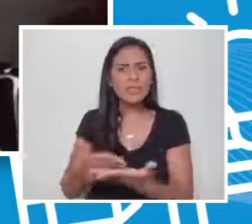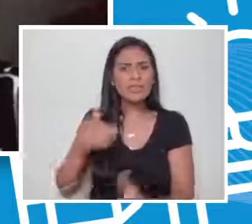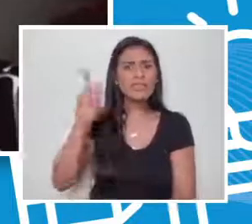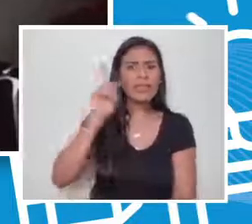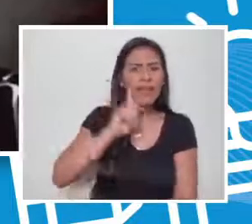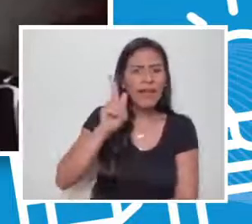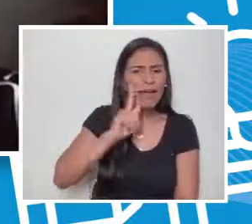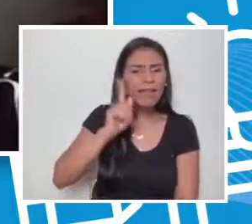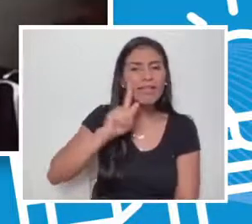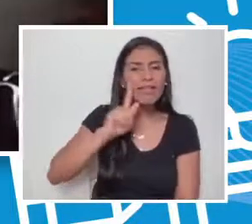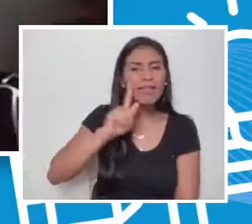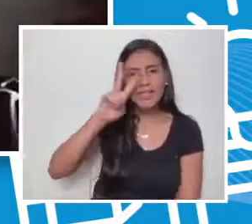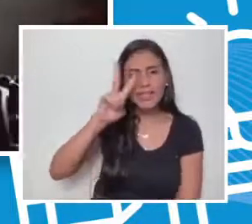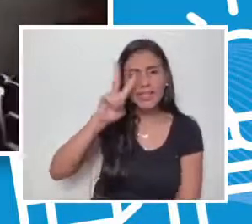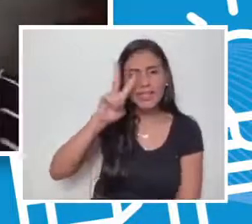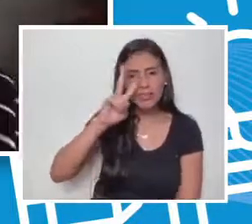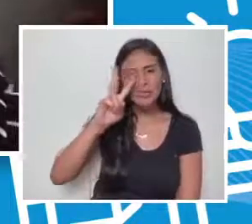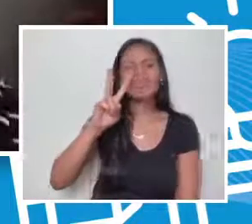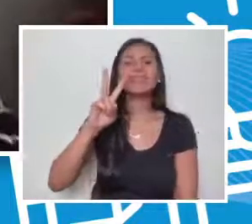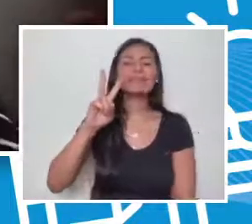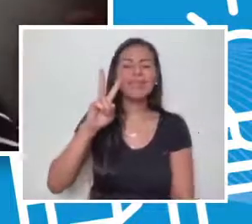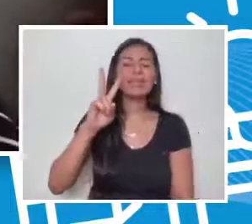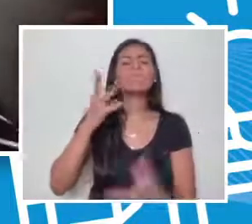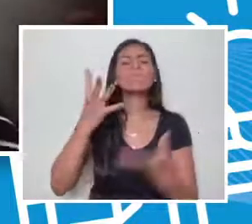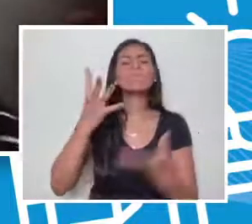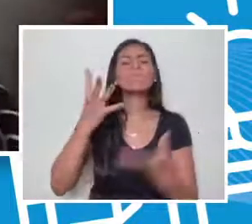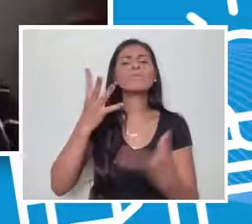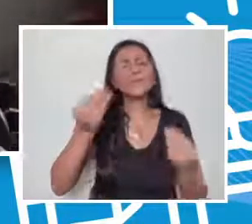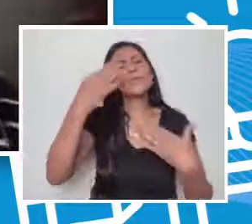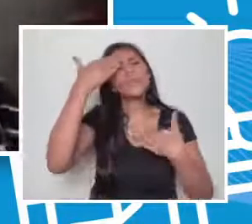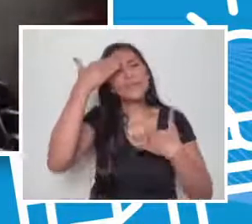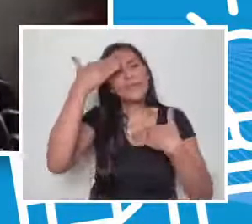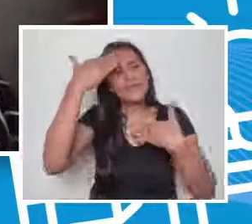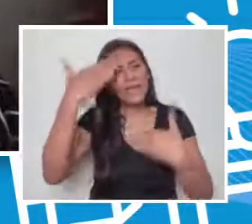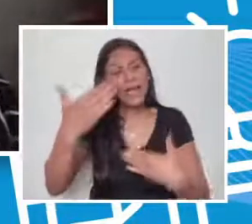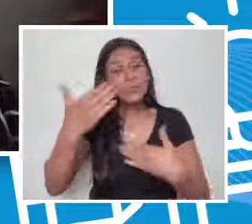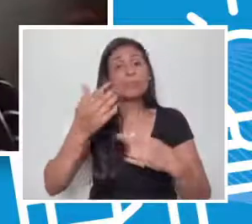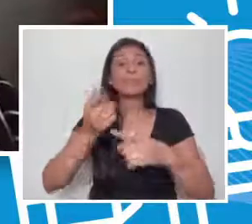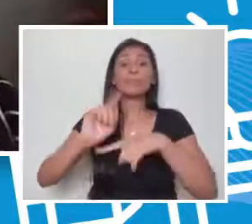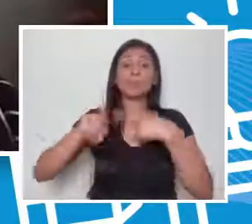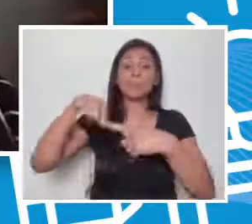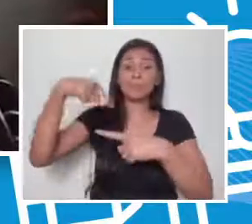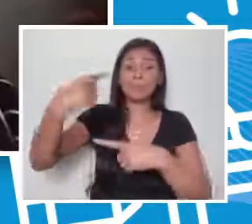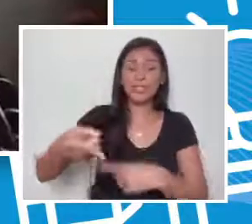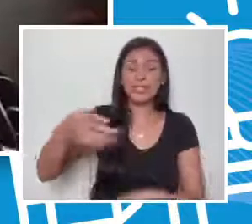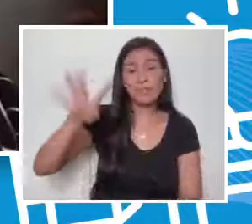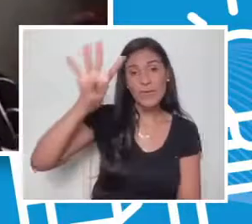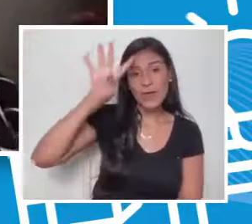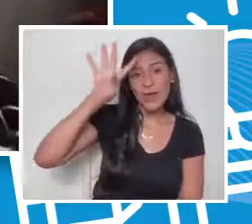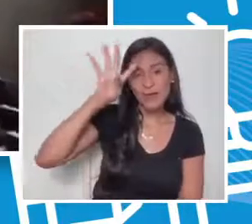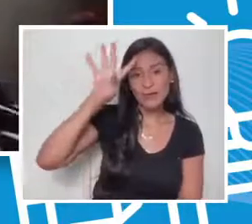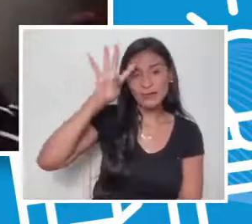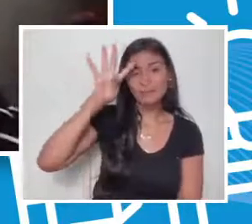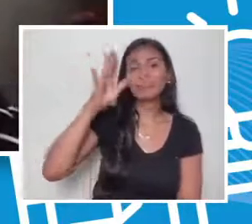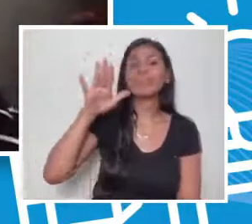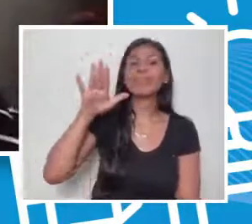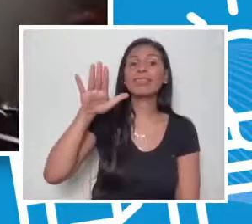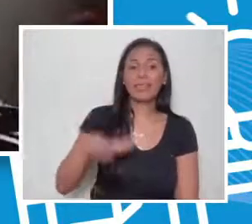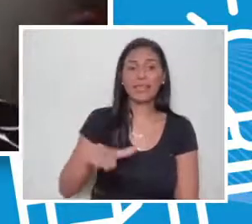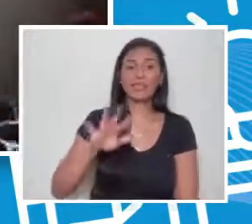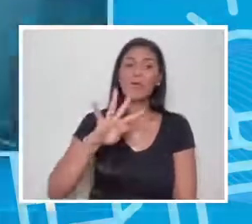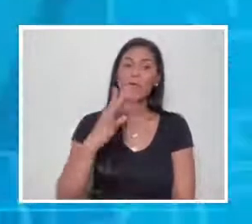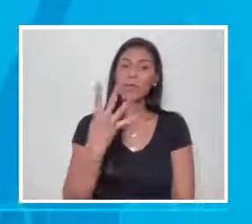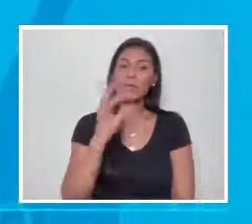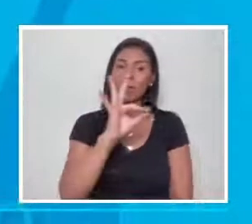garantiu isso. Muito obrigado. Na próxima quarta-feira, às 4h, a gente vai estar